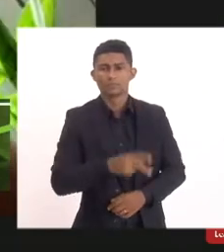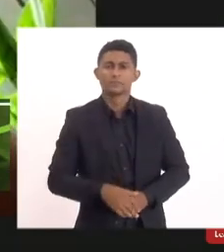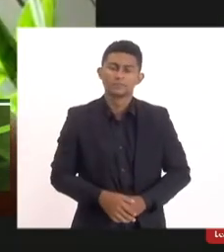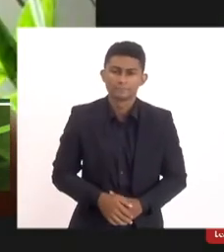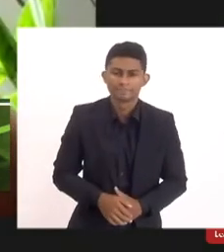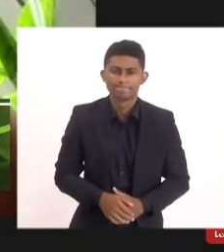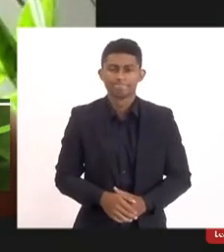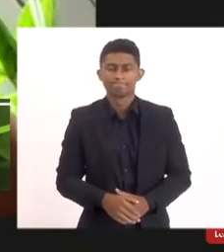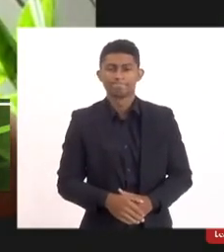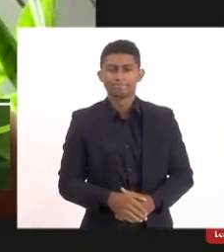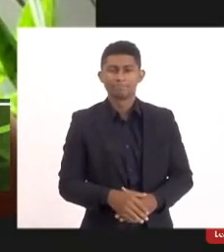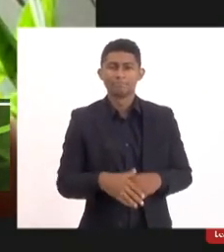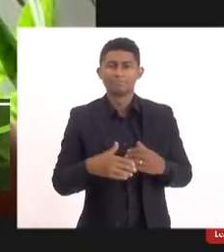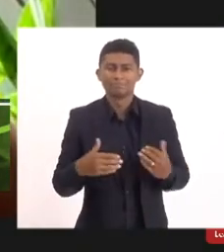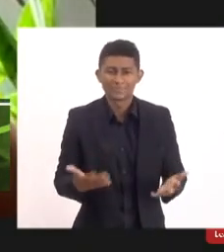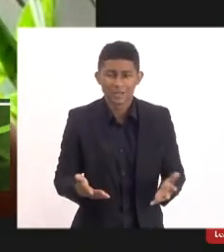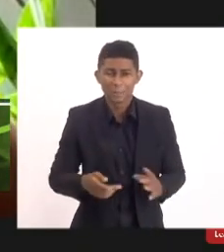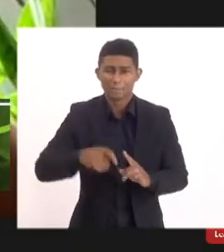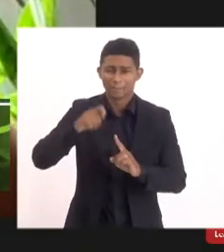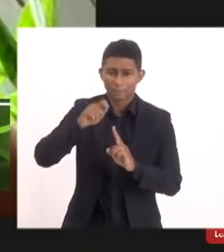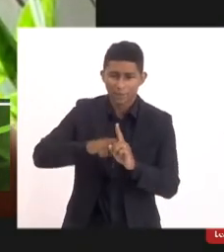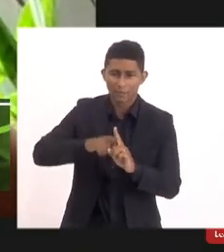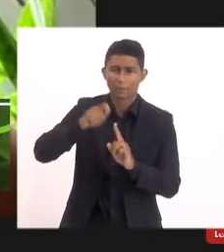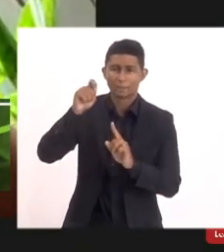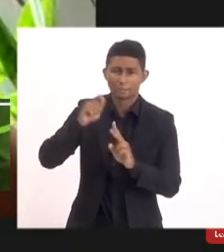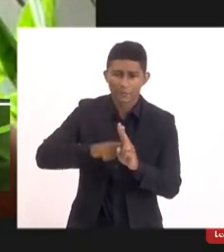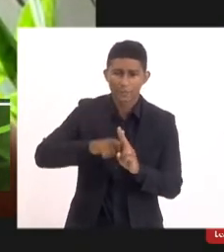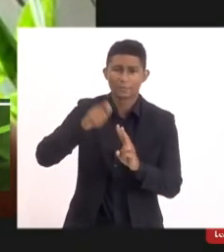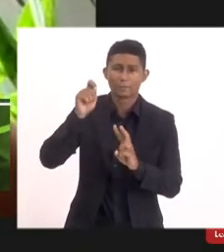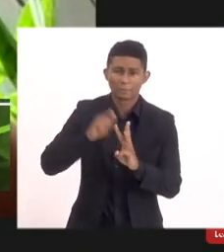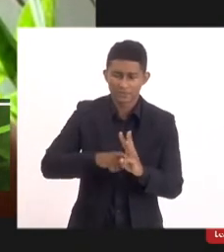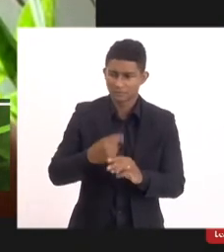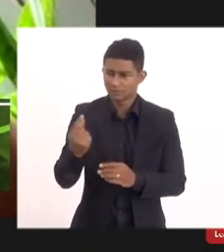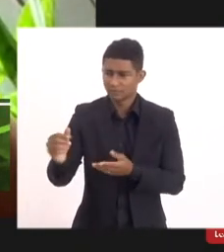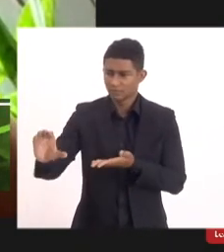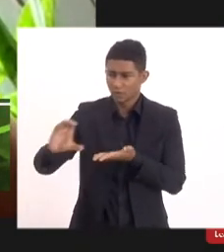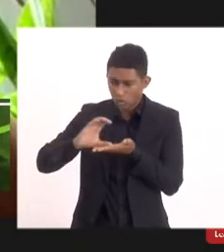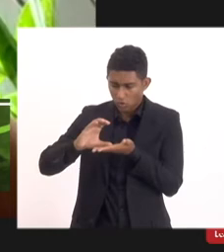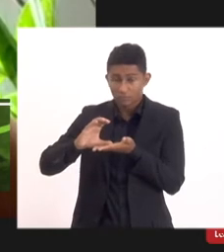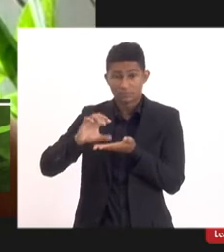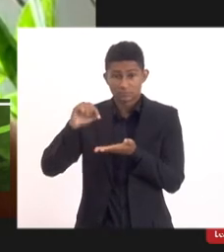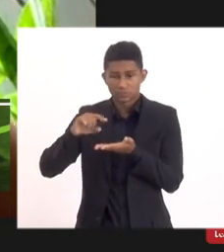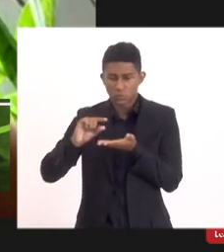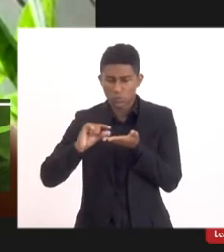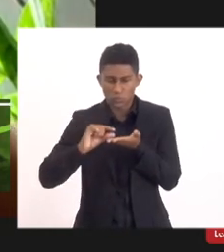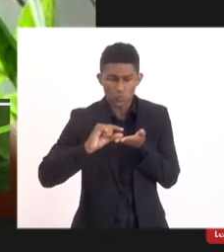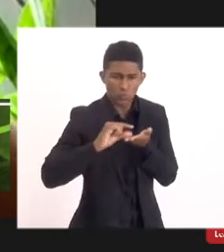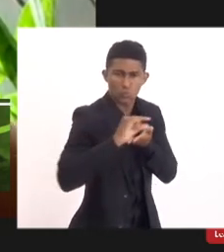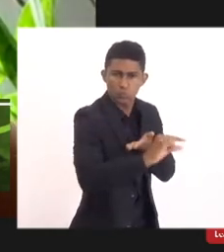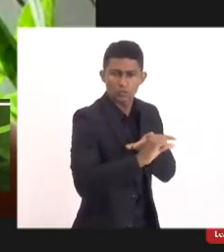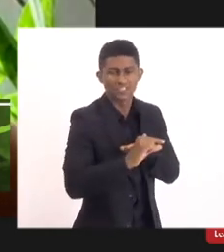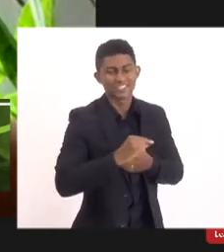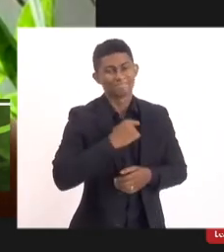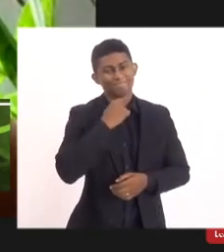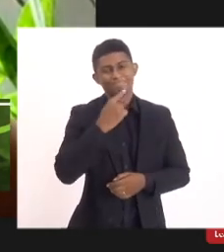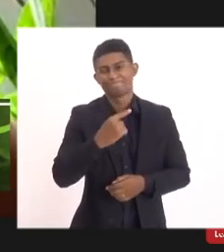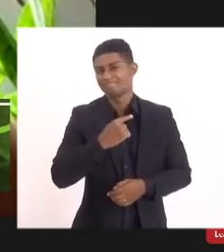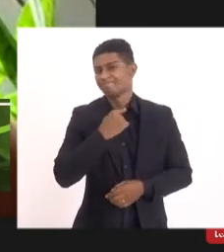Então, tirar todo mês da parcela de manutenção da escola não vai ser